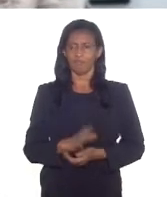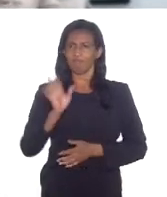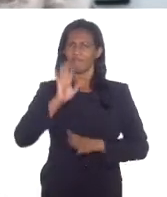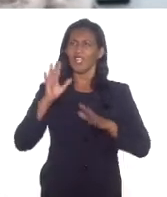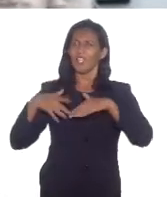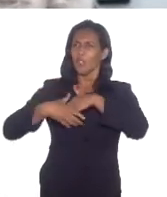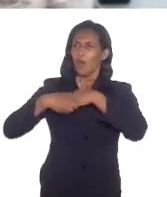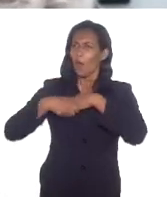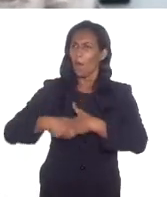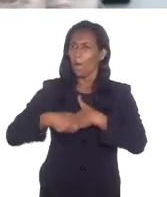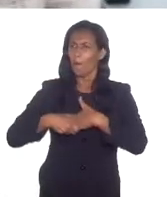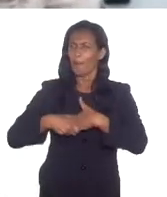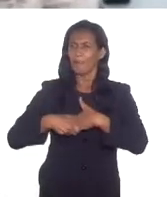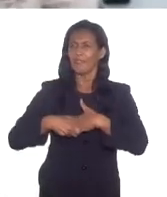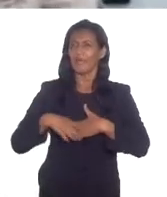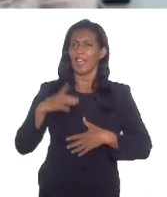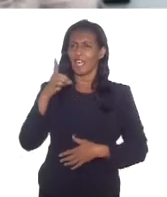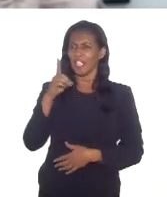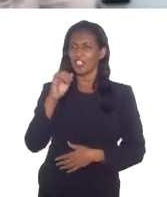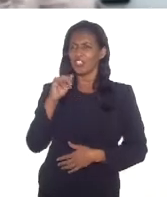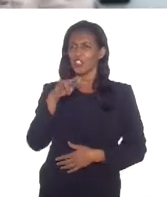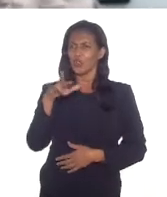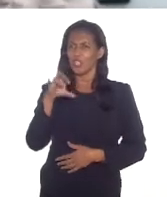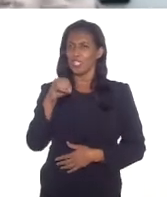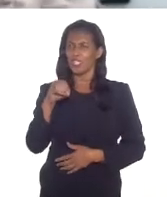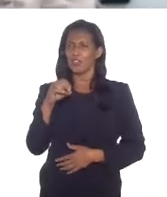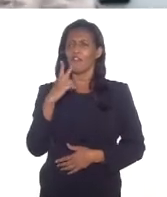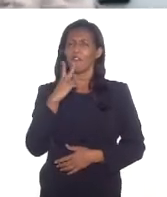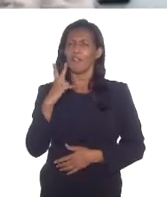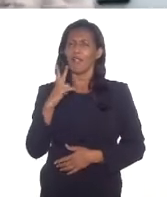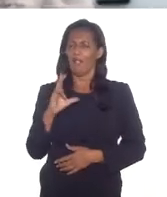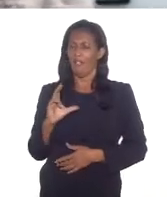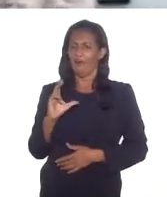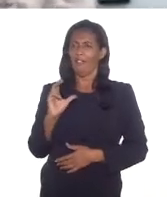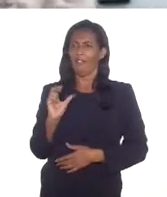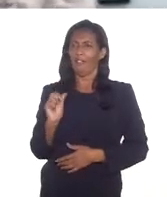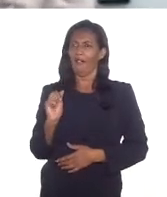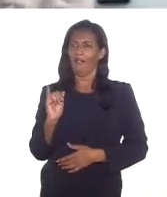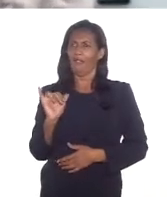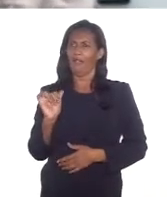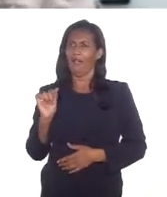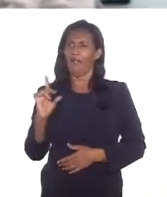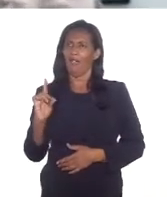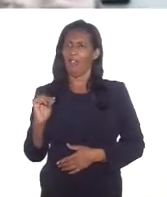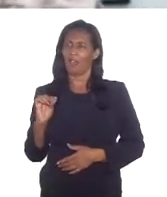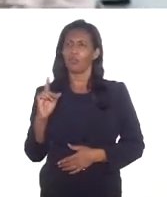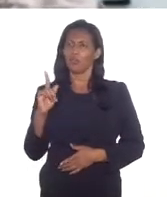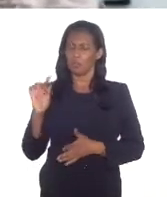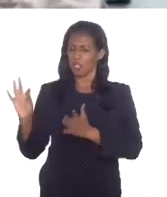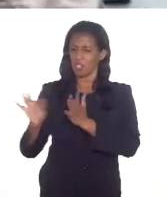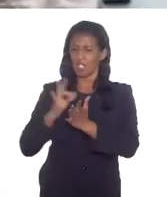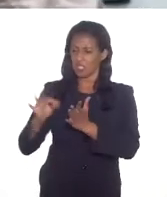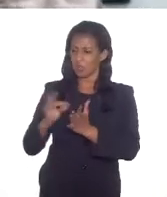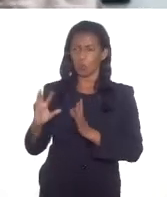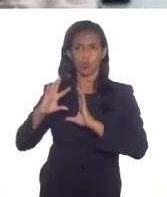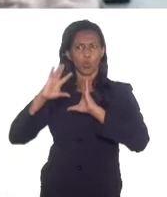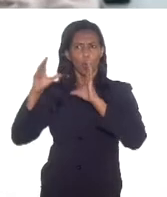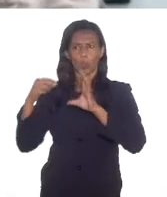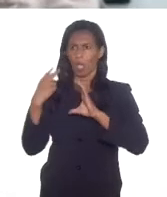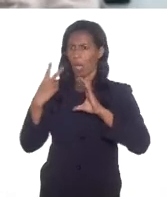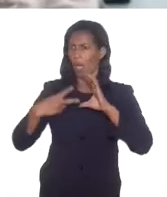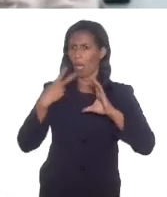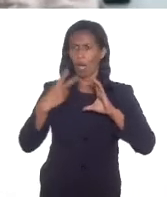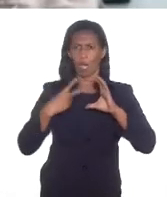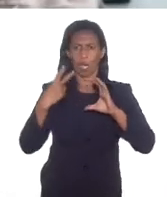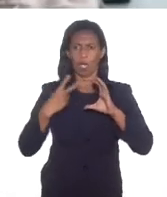dizer que o Caiado, o deputado Caiado, que foi nosso colega também, presidente, apresentou um projeto similar na Câmara de Vereadores, assinado acho que por toda a Câmara, na mesma